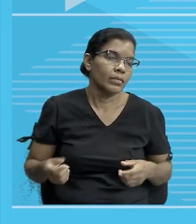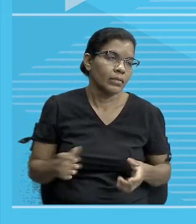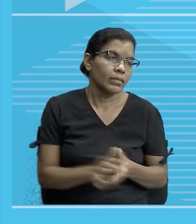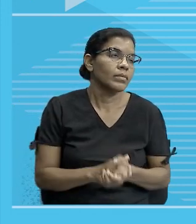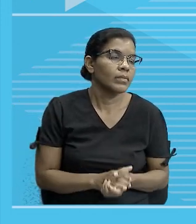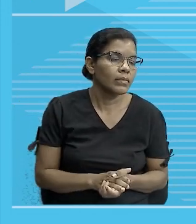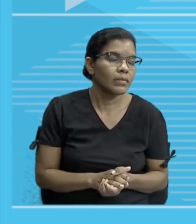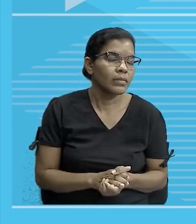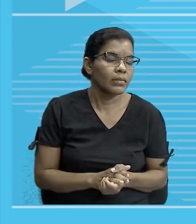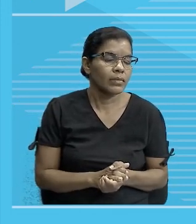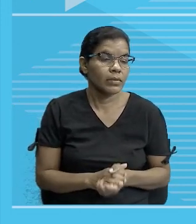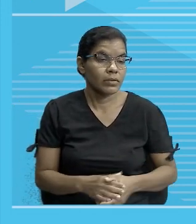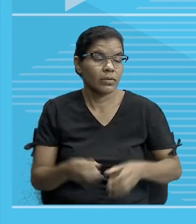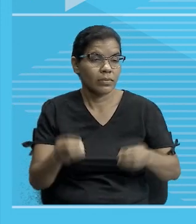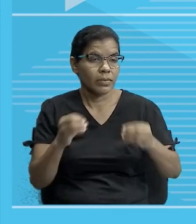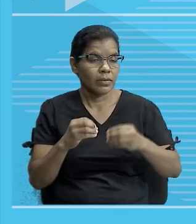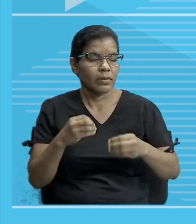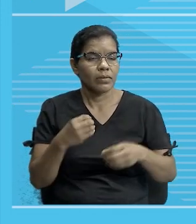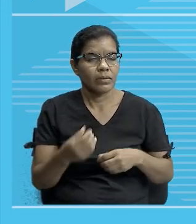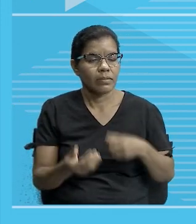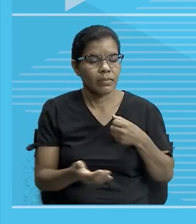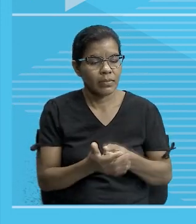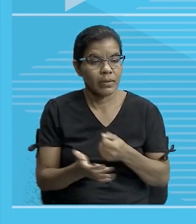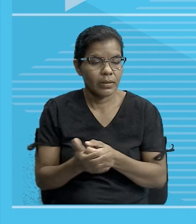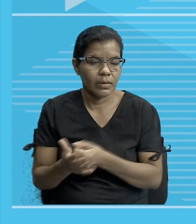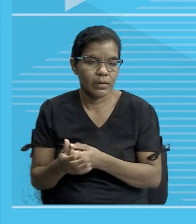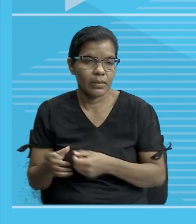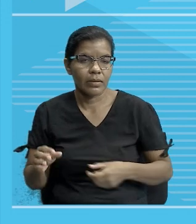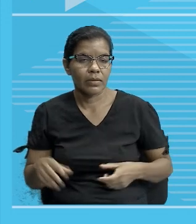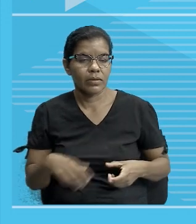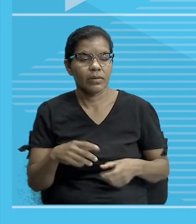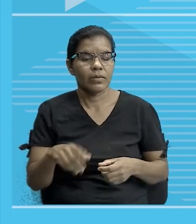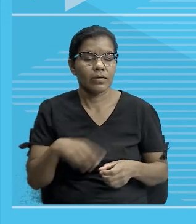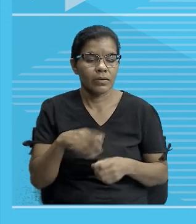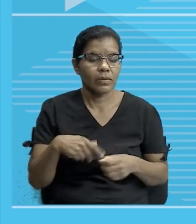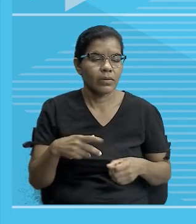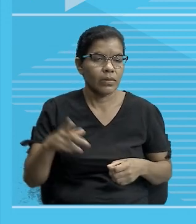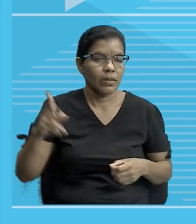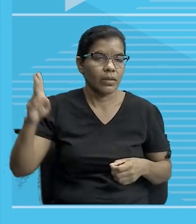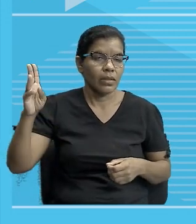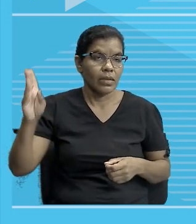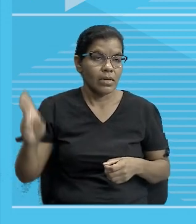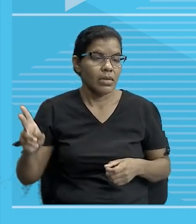assumiu o comando da França? Lembra que a França não é mais uma monarquia.